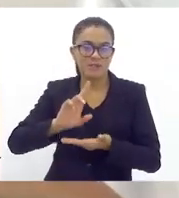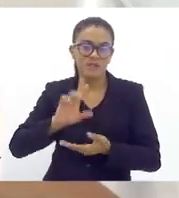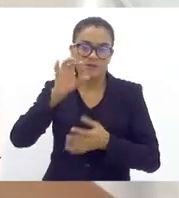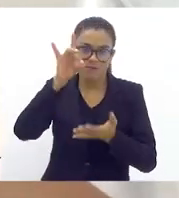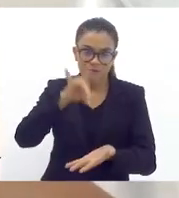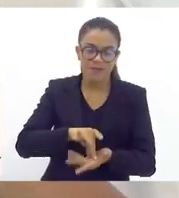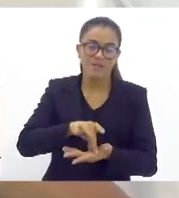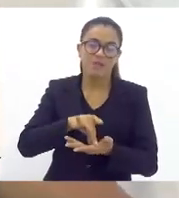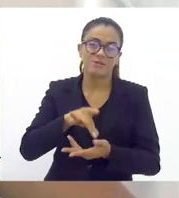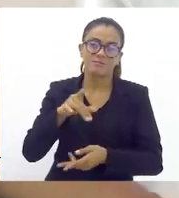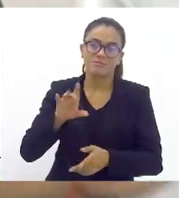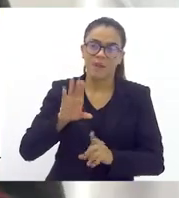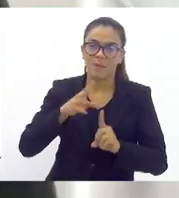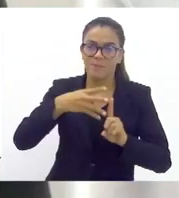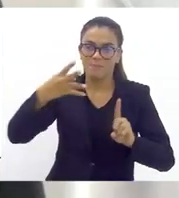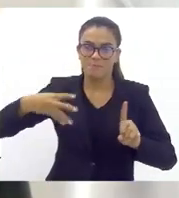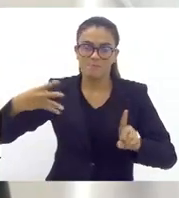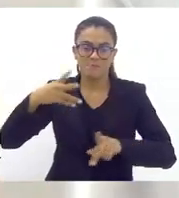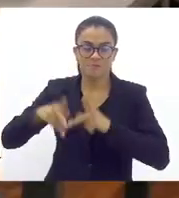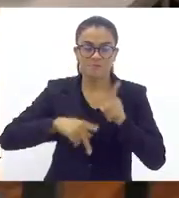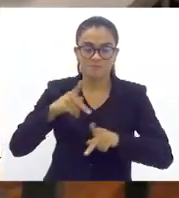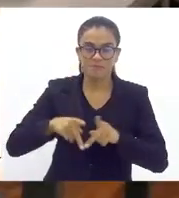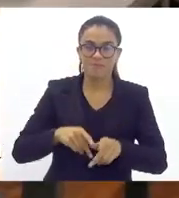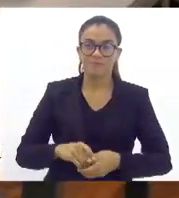população LGBTQIA+.